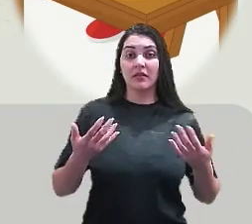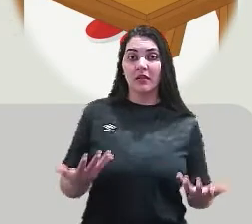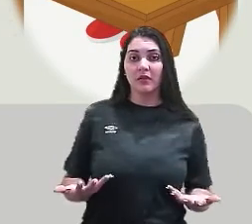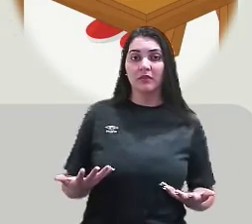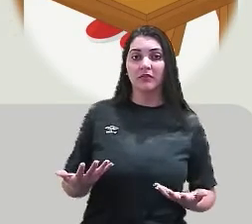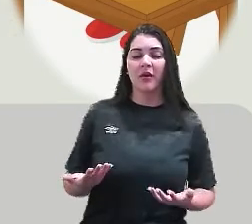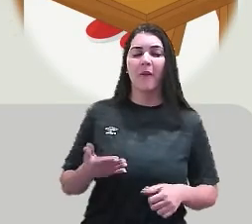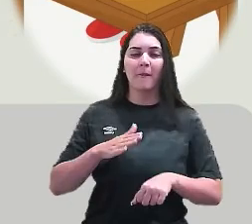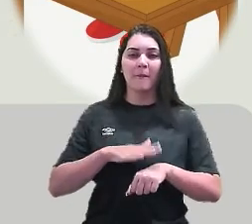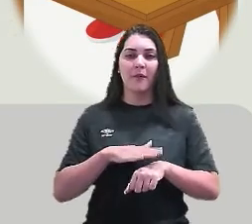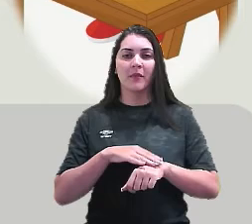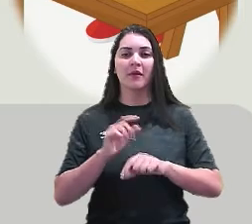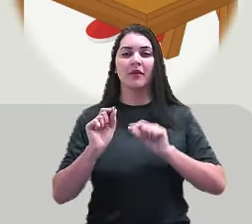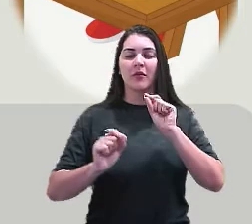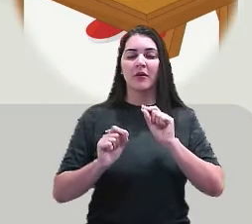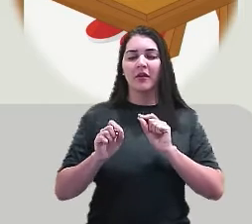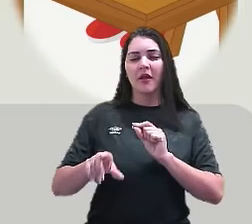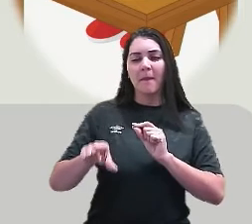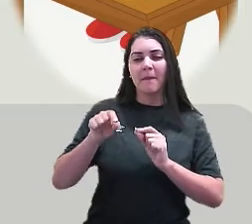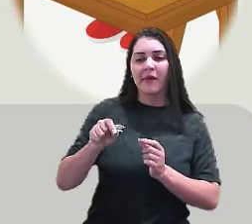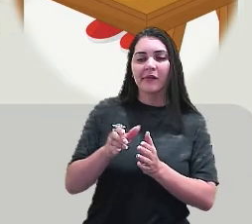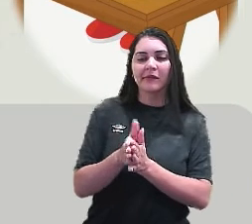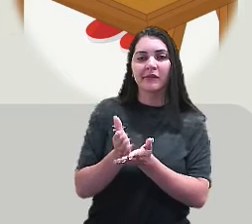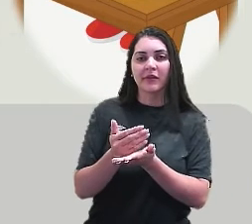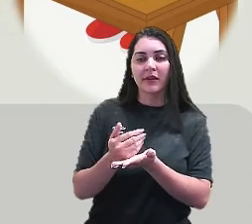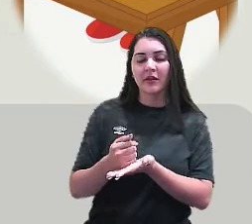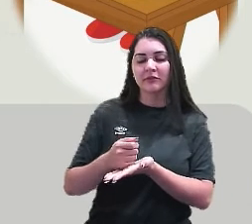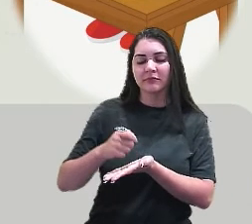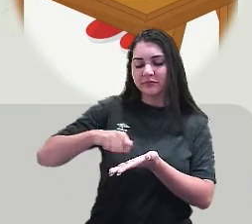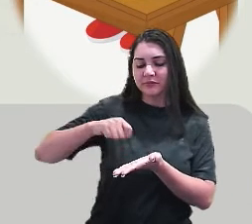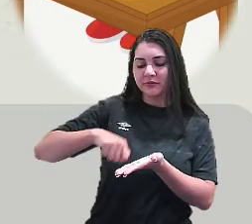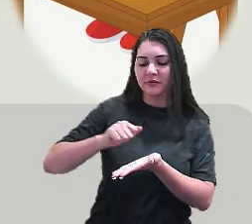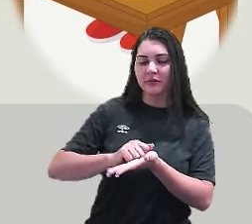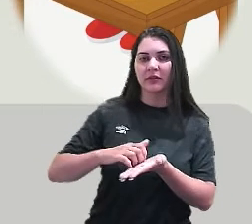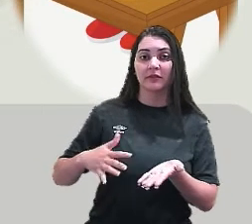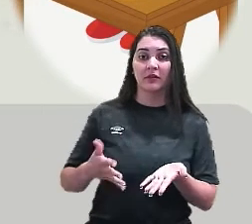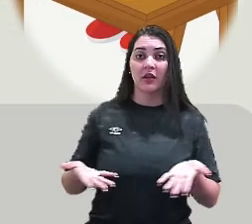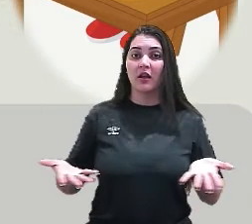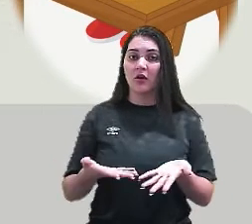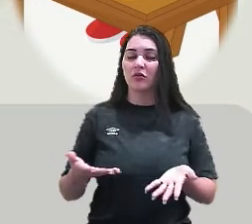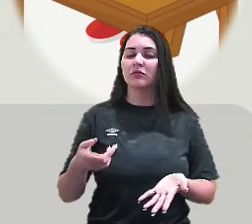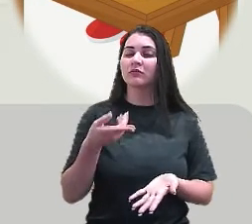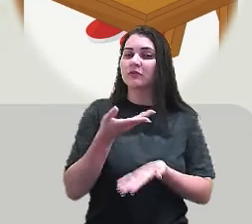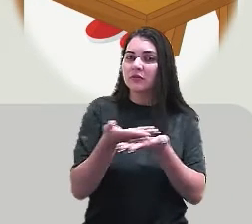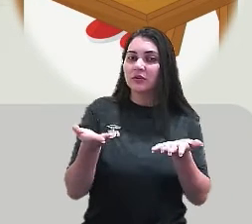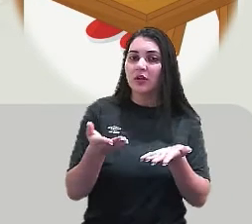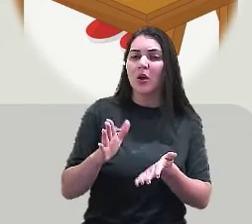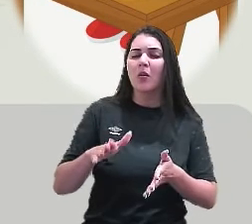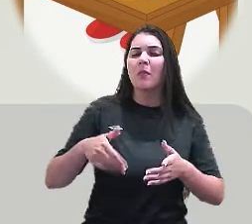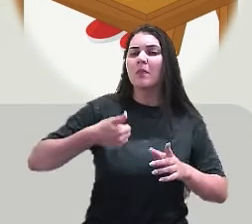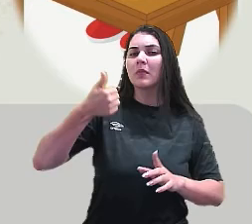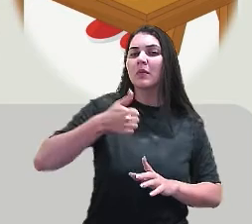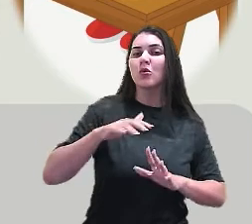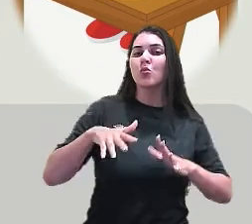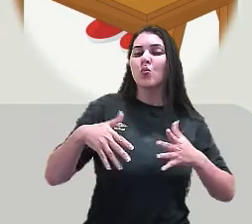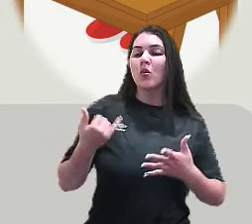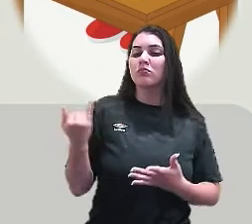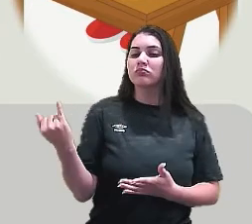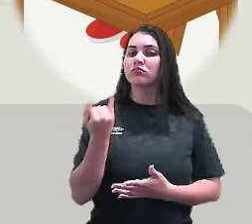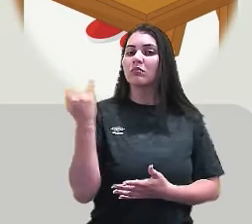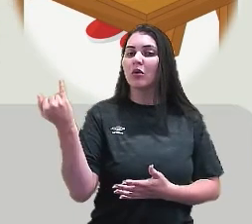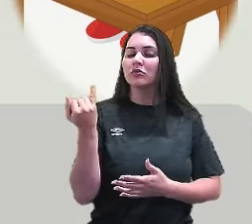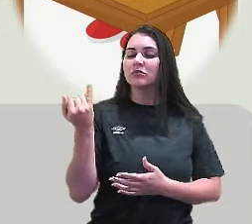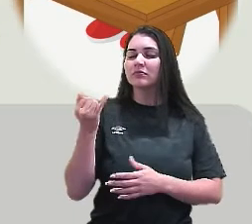esse é aquele momento, né, que vocês pegam o caderno de vocês e anotam a atividade. Agora é sua vez. Primeiro, qual a importância da preservação do